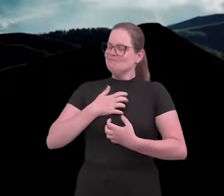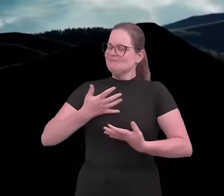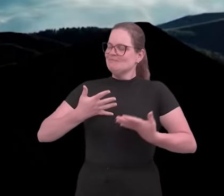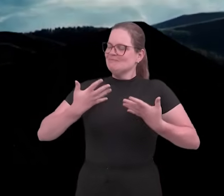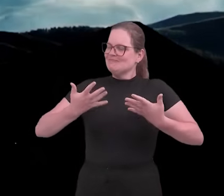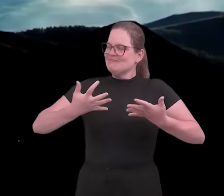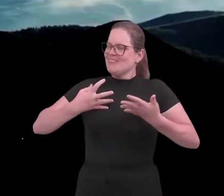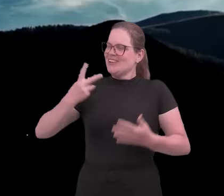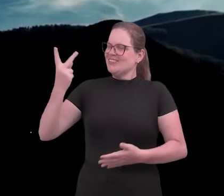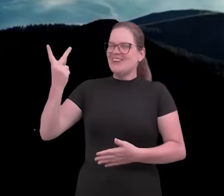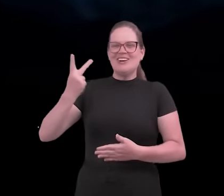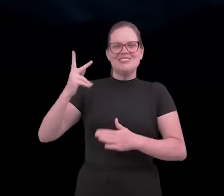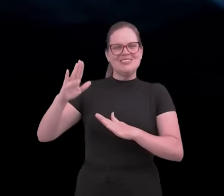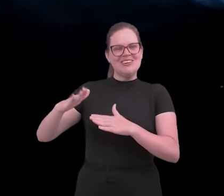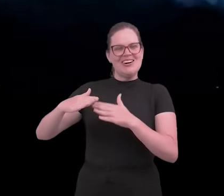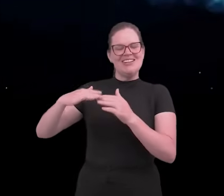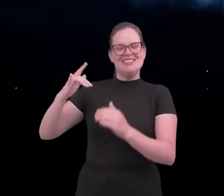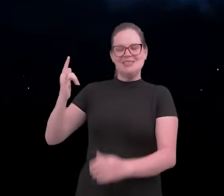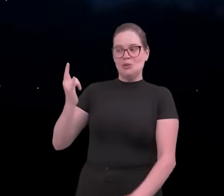com amor.